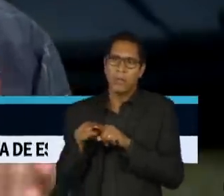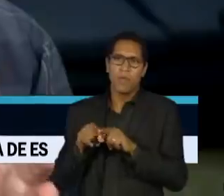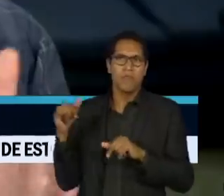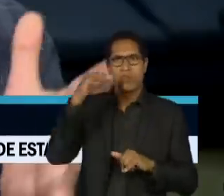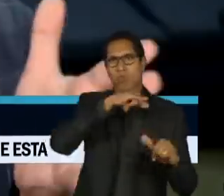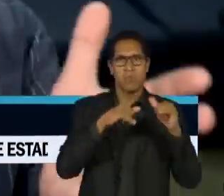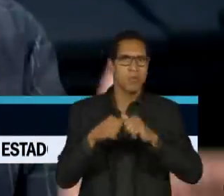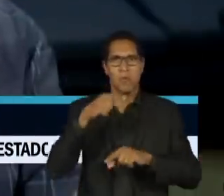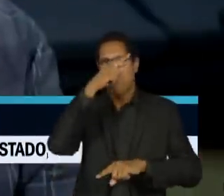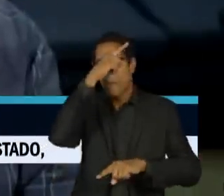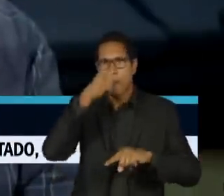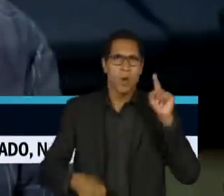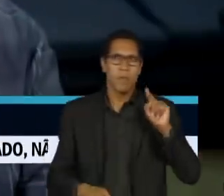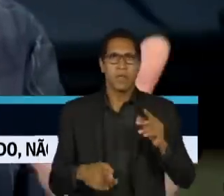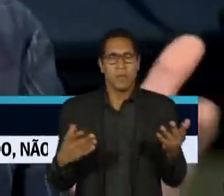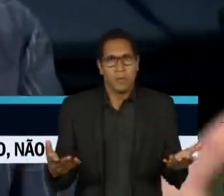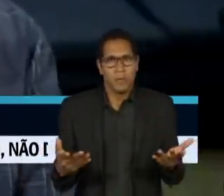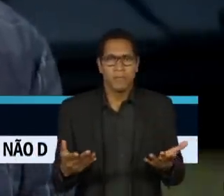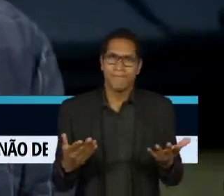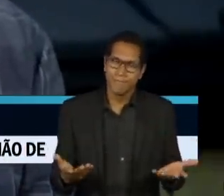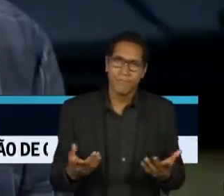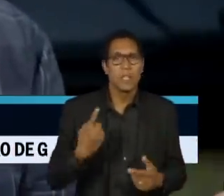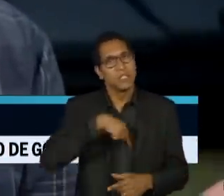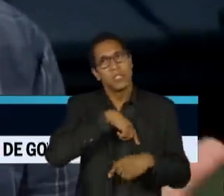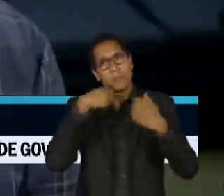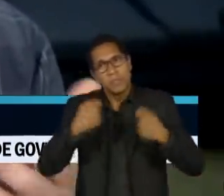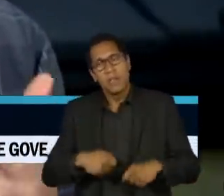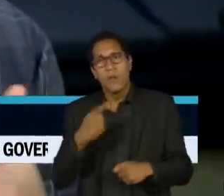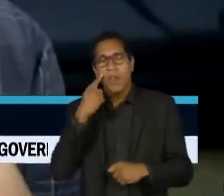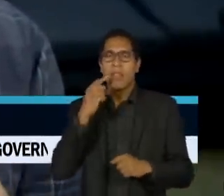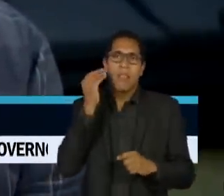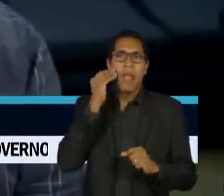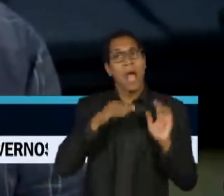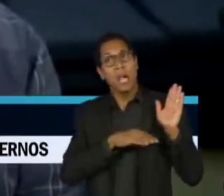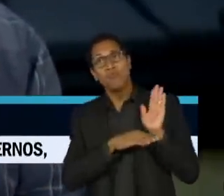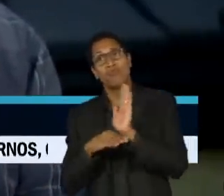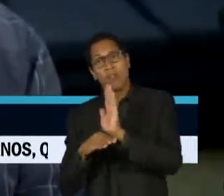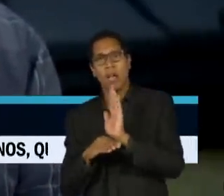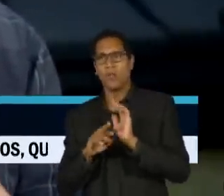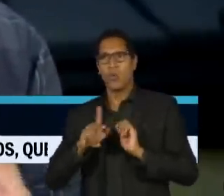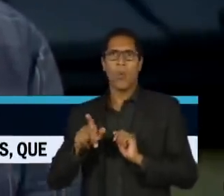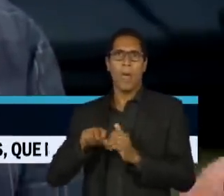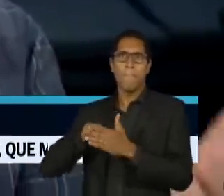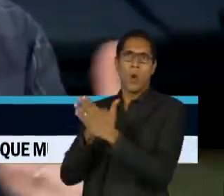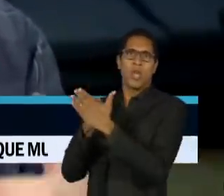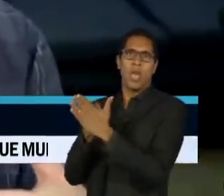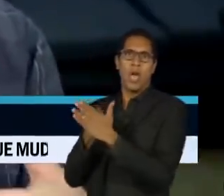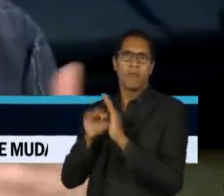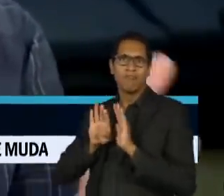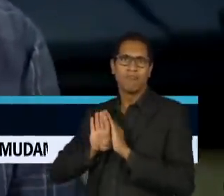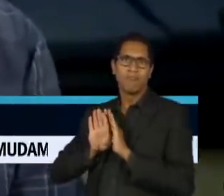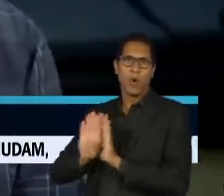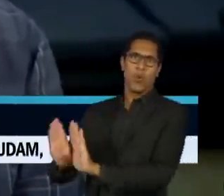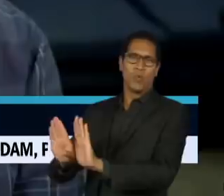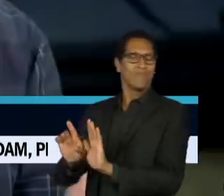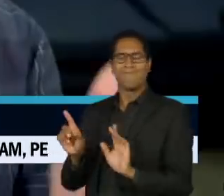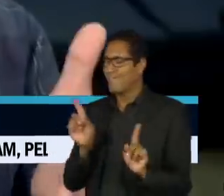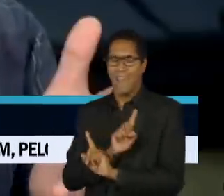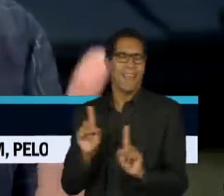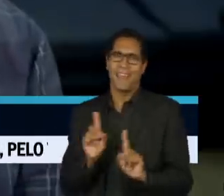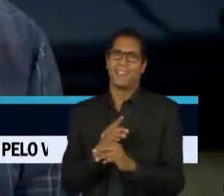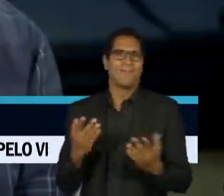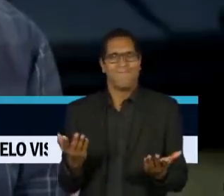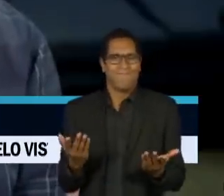a gente ia aqui na direção deles e recompensar esse tipo de comportamento, porque a gente precisa dessa vigilância, e fizemos o contrário, fecharam as